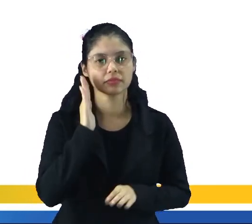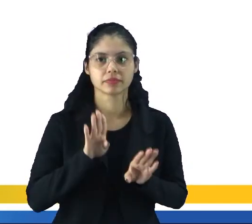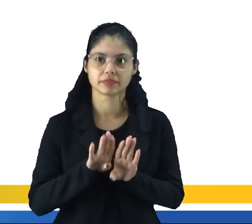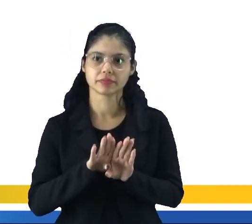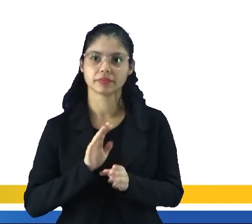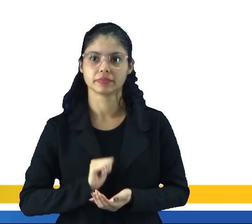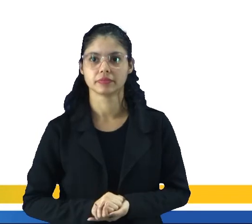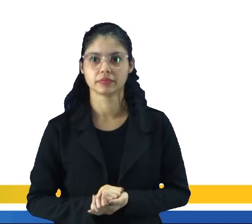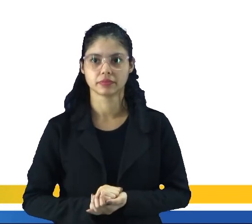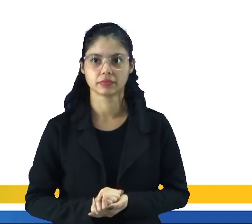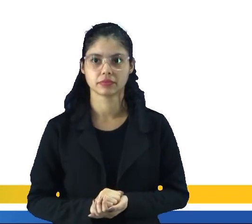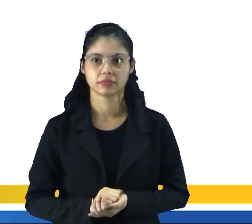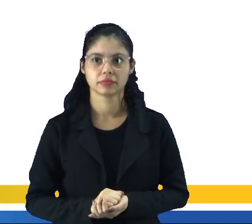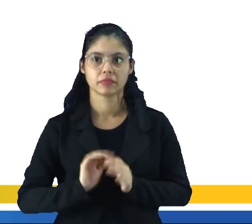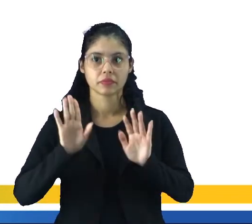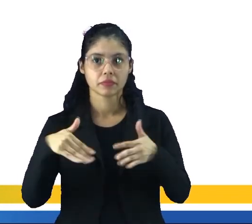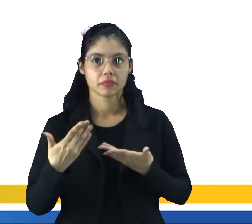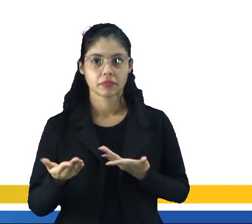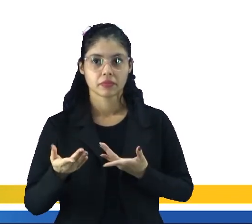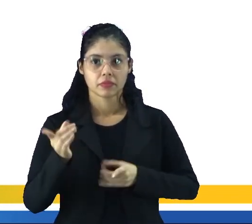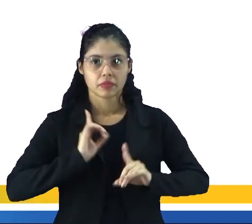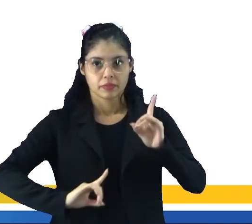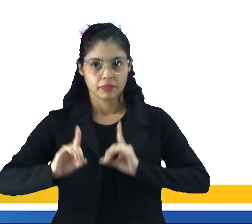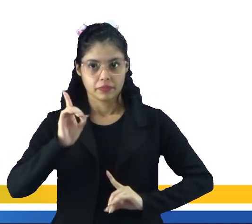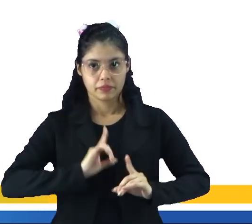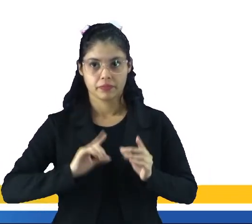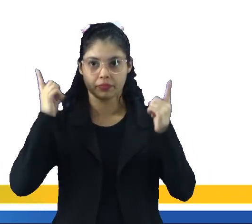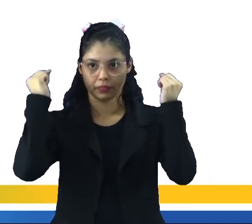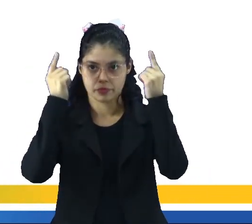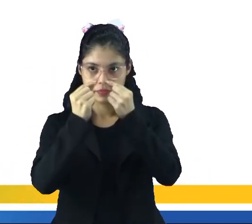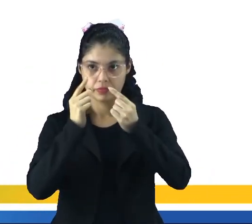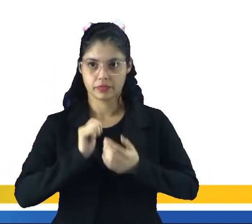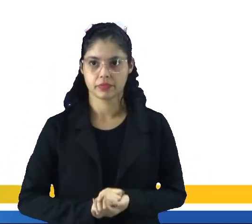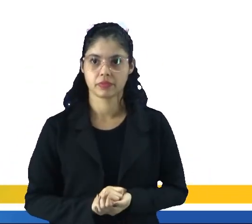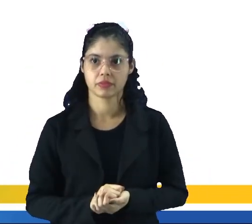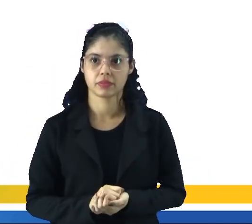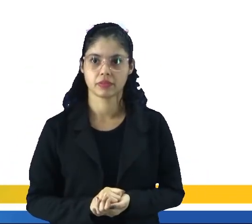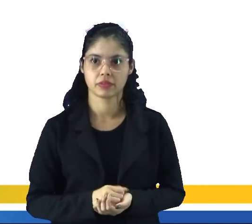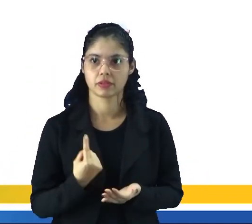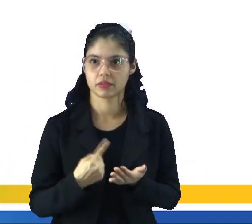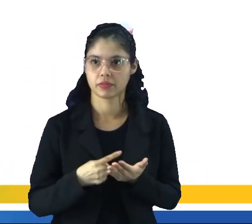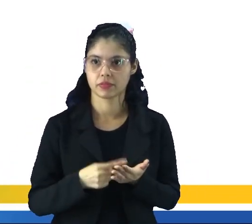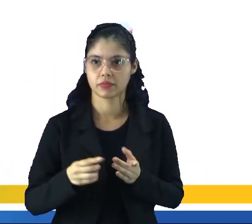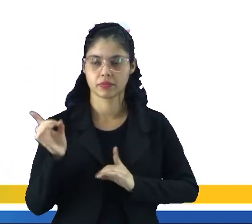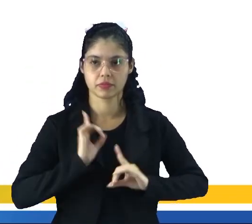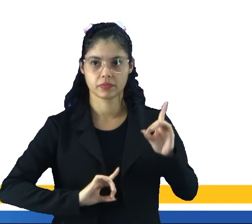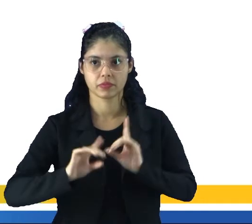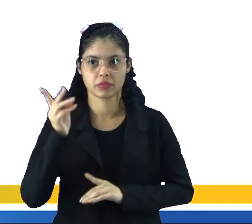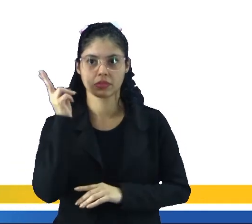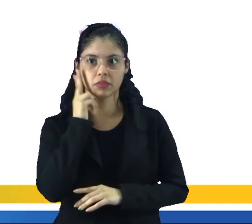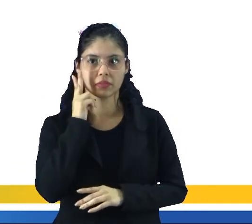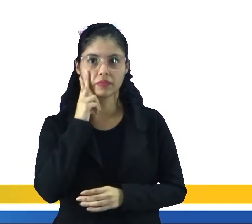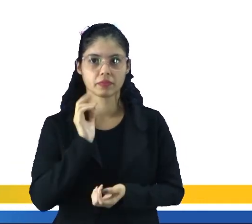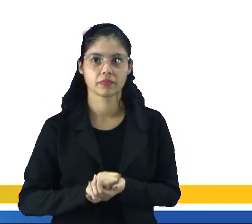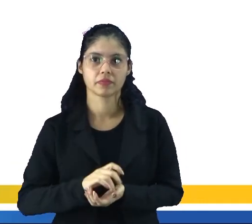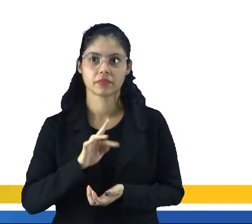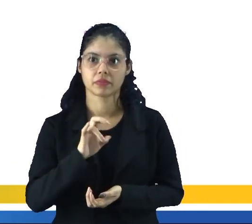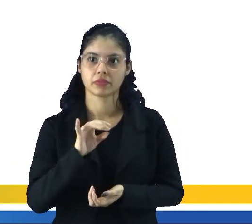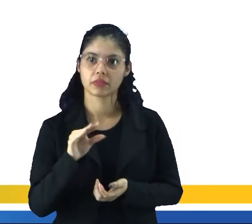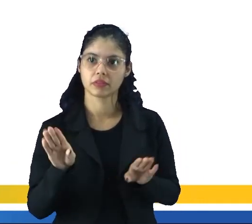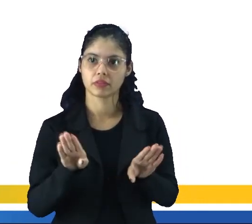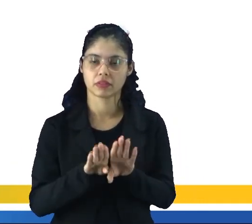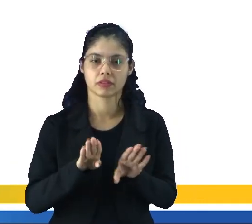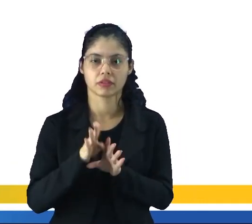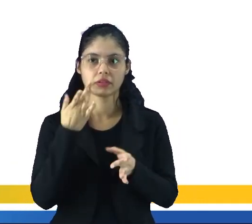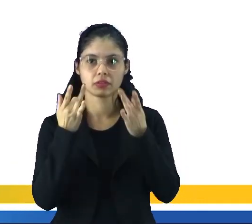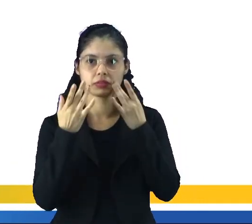só. Qual deus grego, né, considerado o deus do vinho, da fertilidade e também